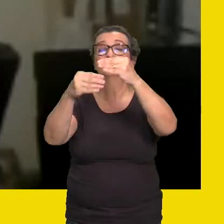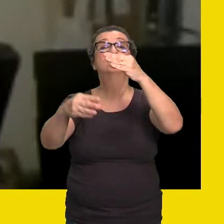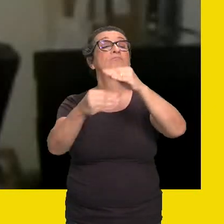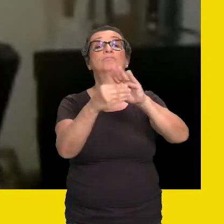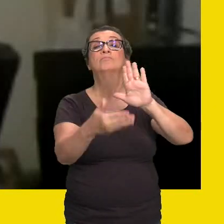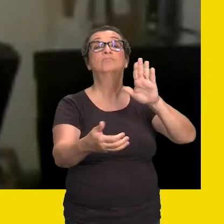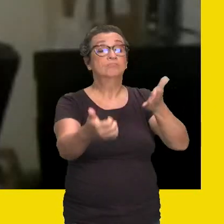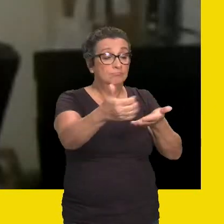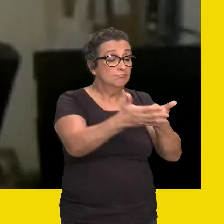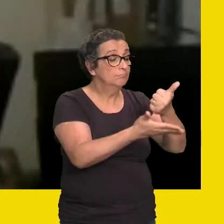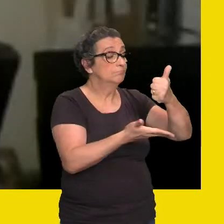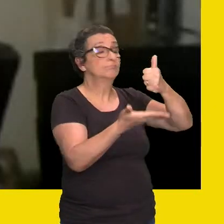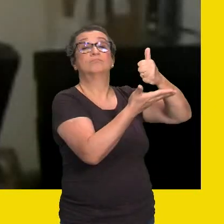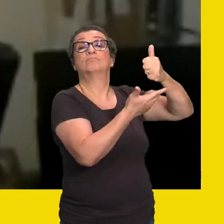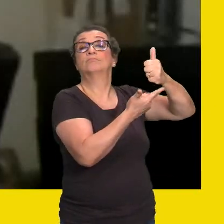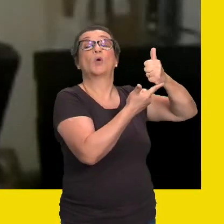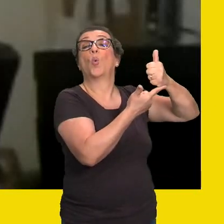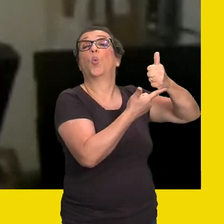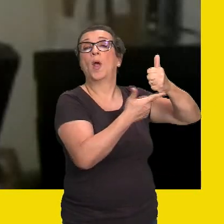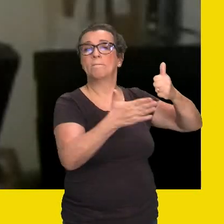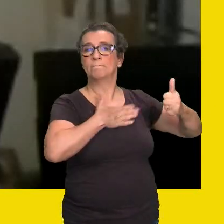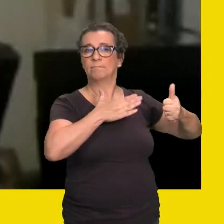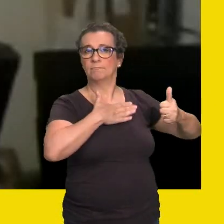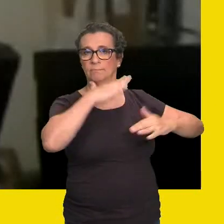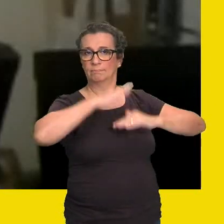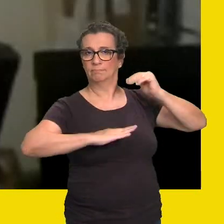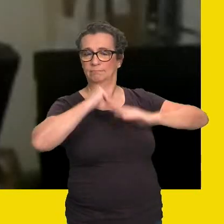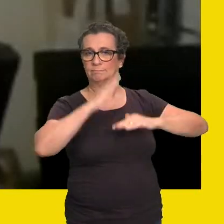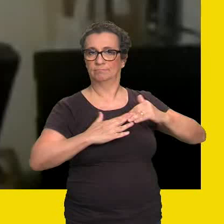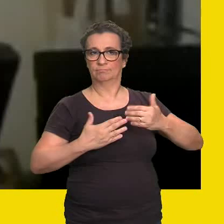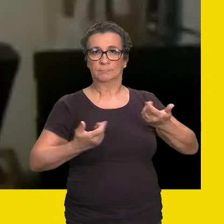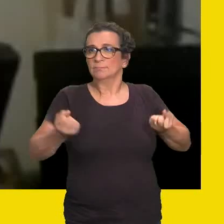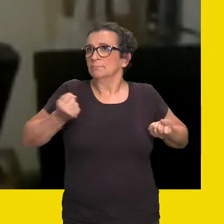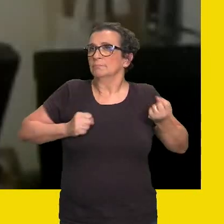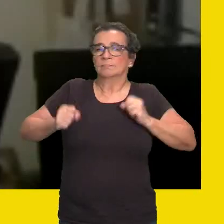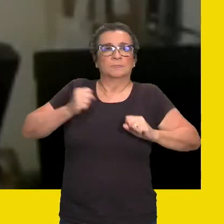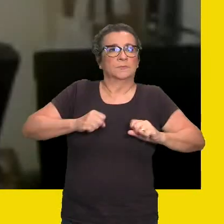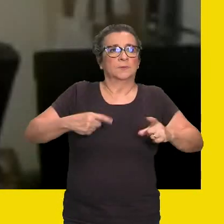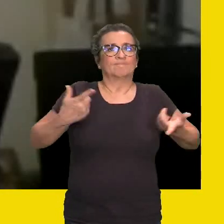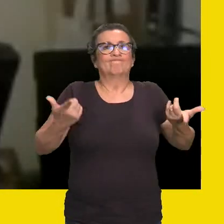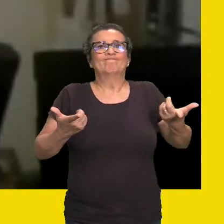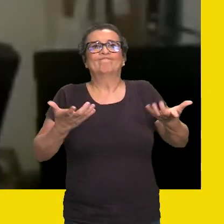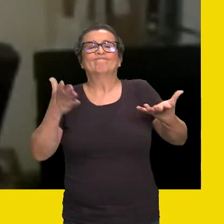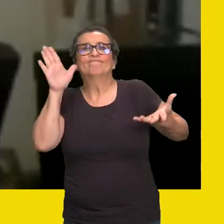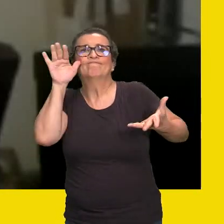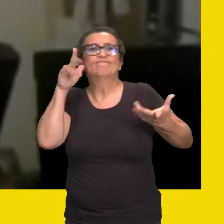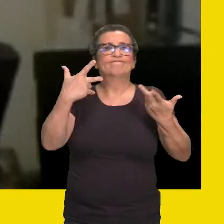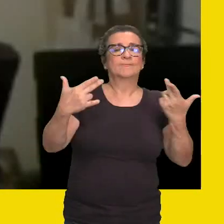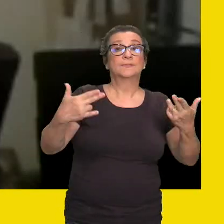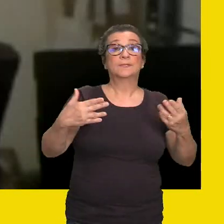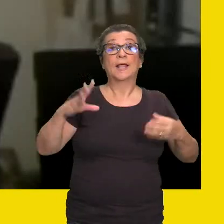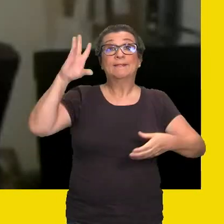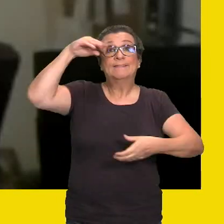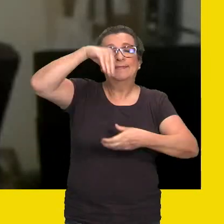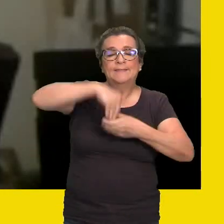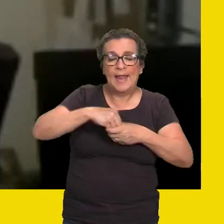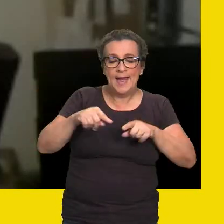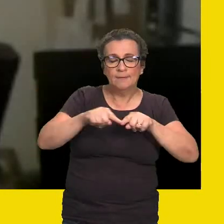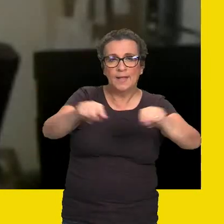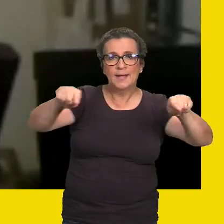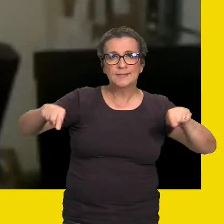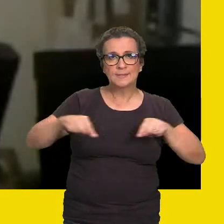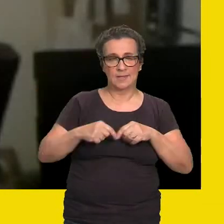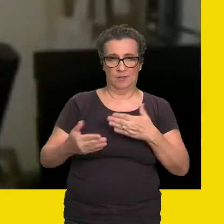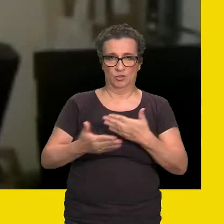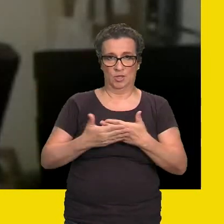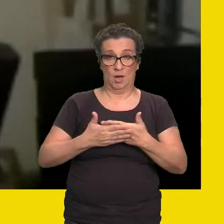a partir da minha prática, por inquietações que surgiram a partir da sala de aula. Então, esse